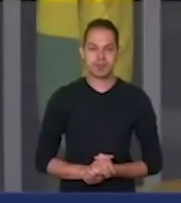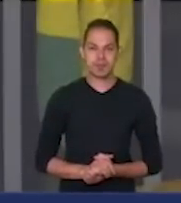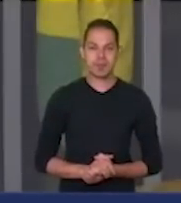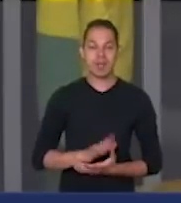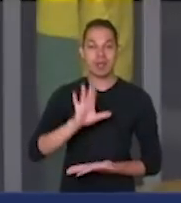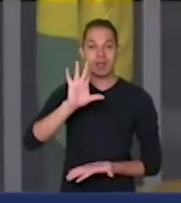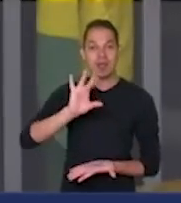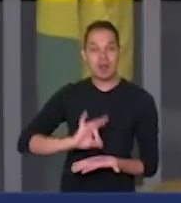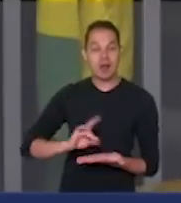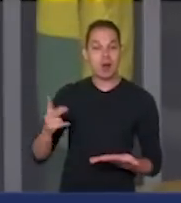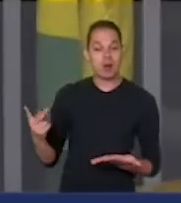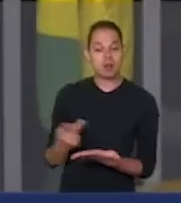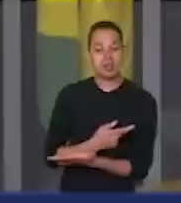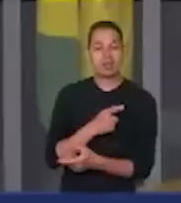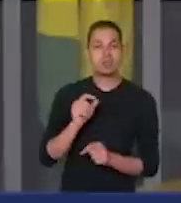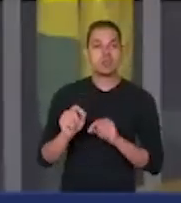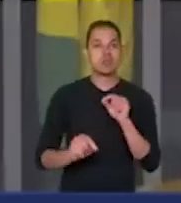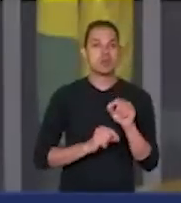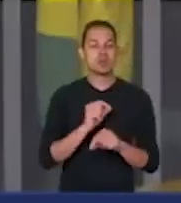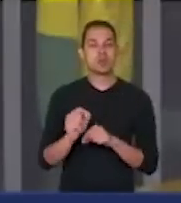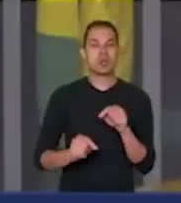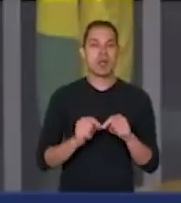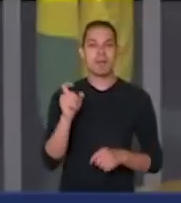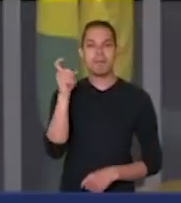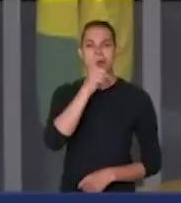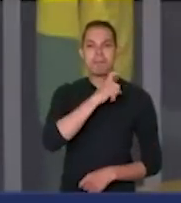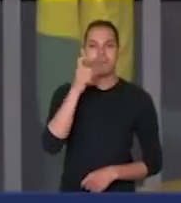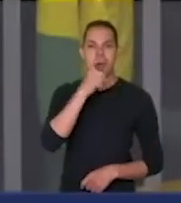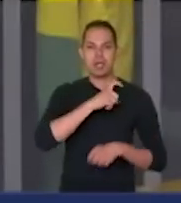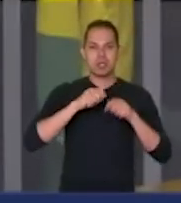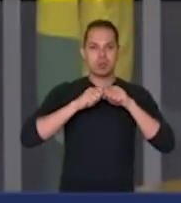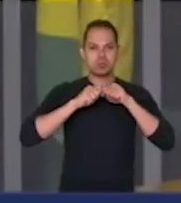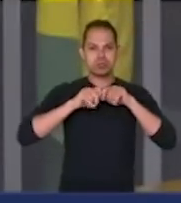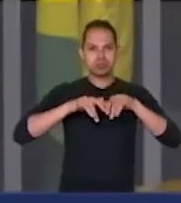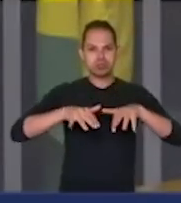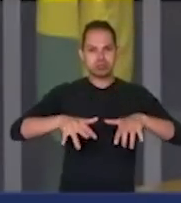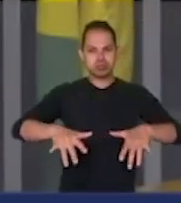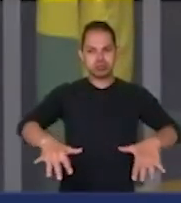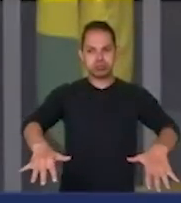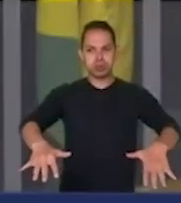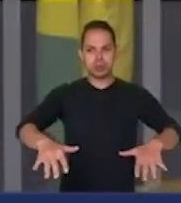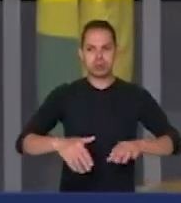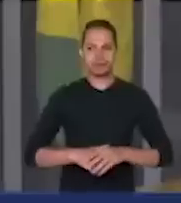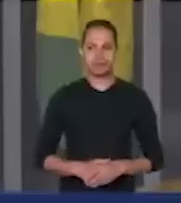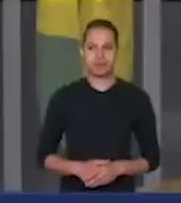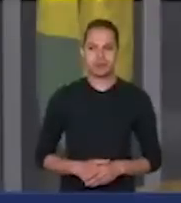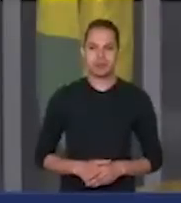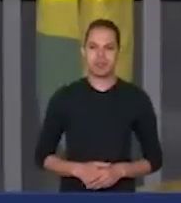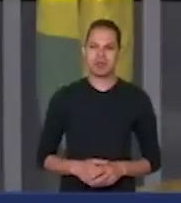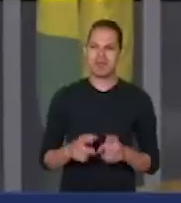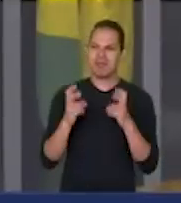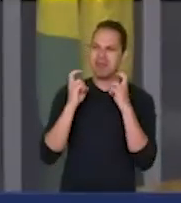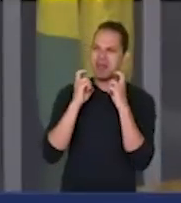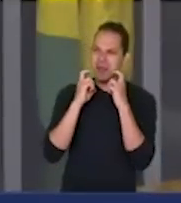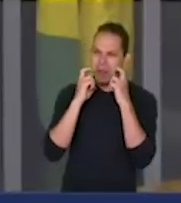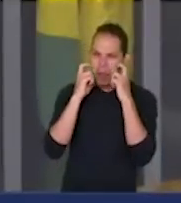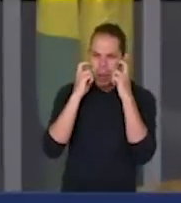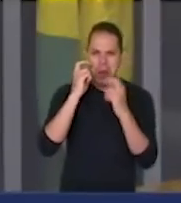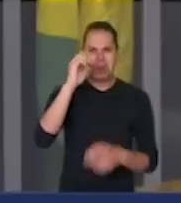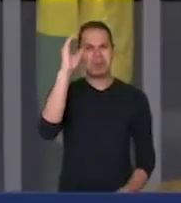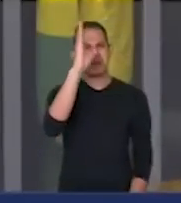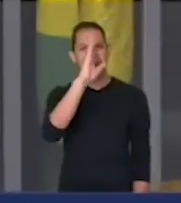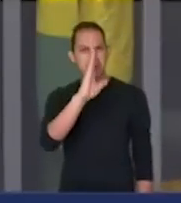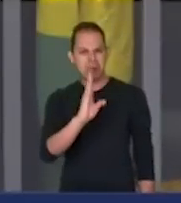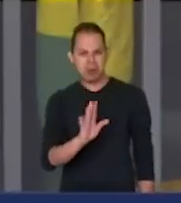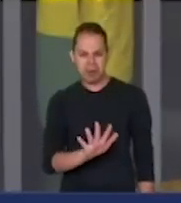a disseminação da mentira. Que vergonha ver o Brasil submetido